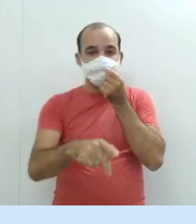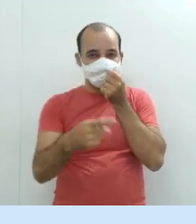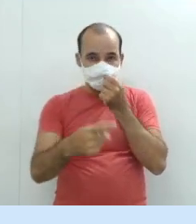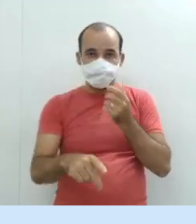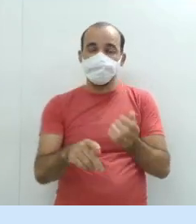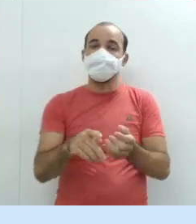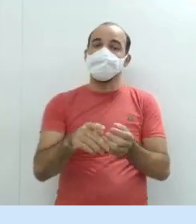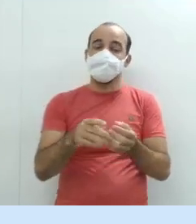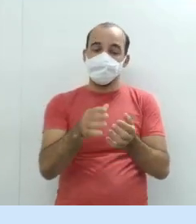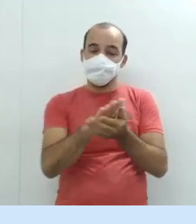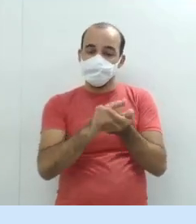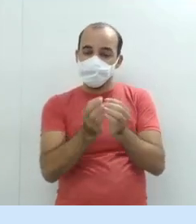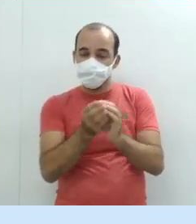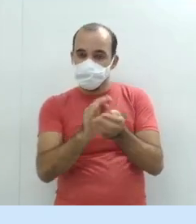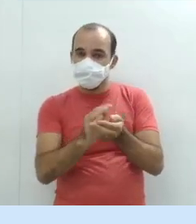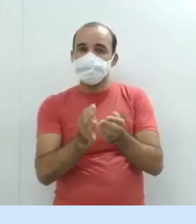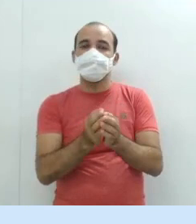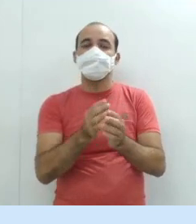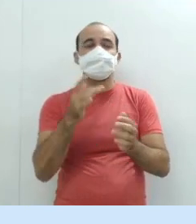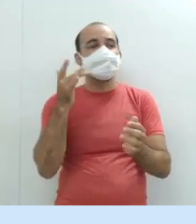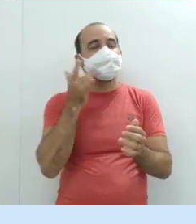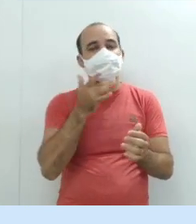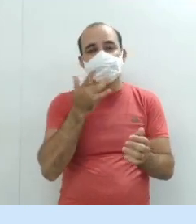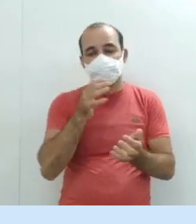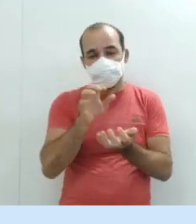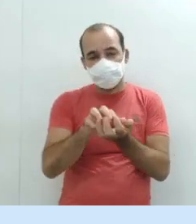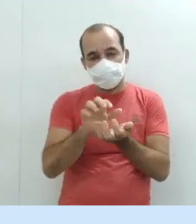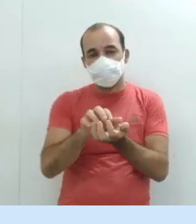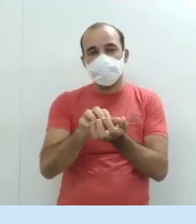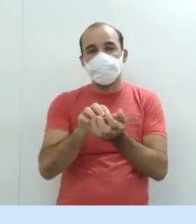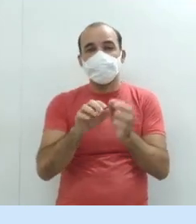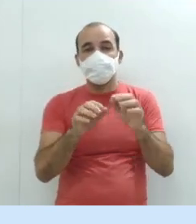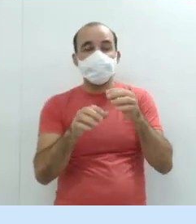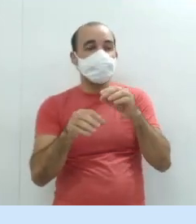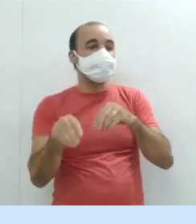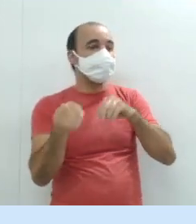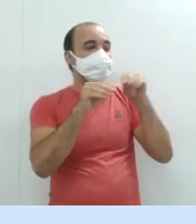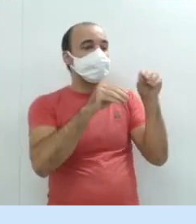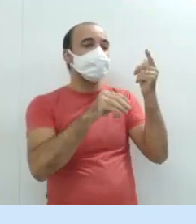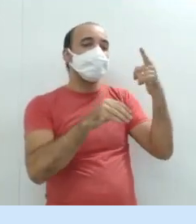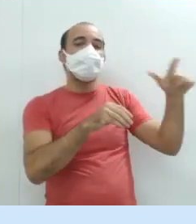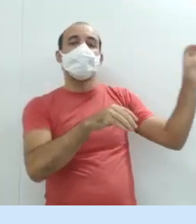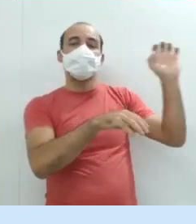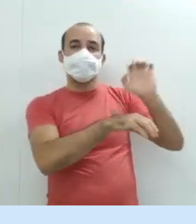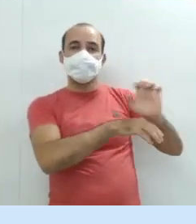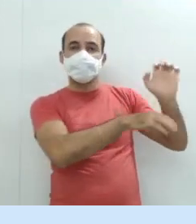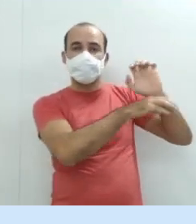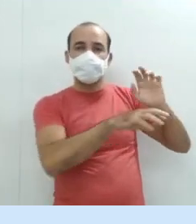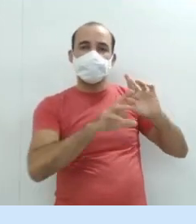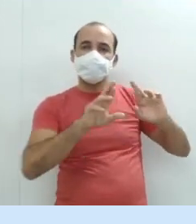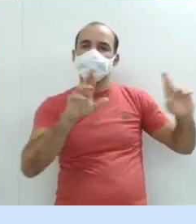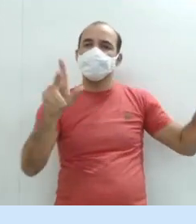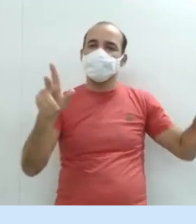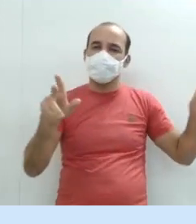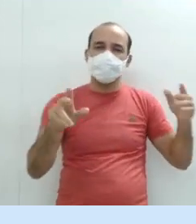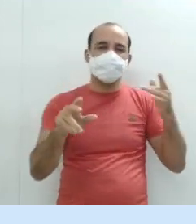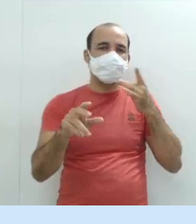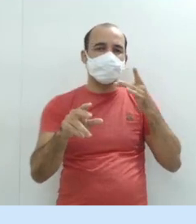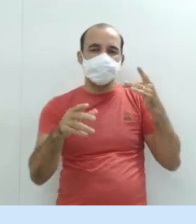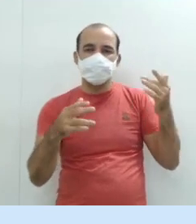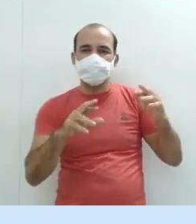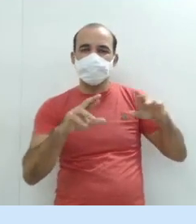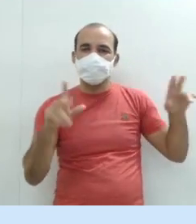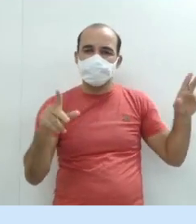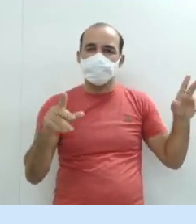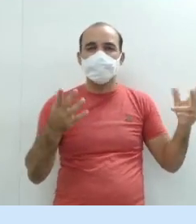com charque. Então, essa vivência cultural, essa vivência das regras,